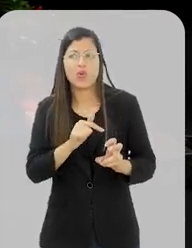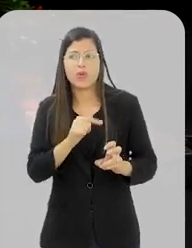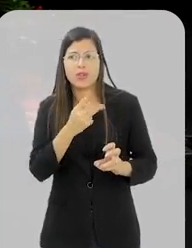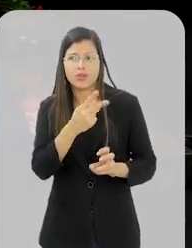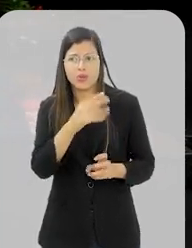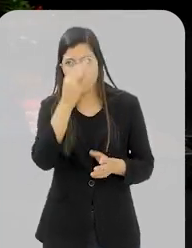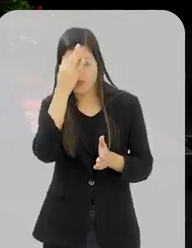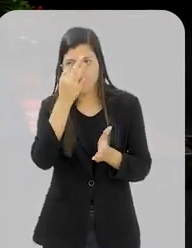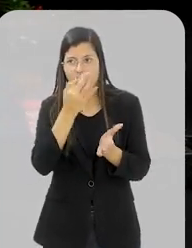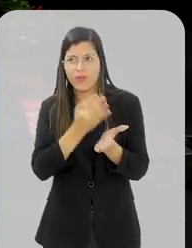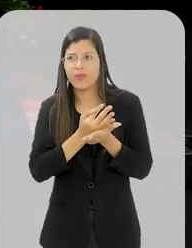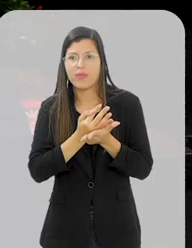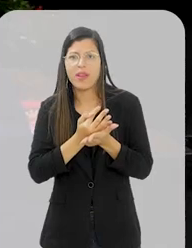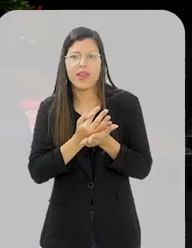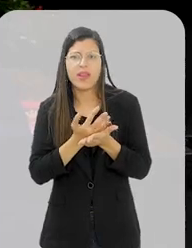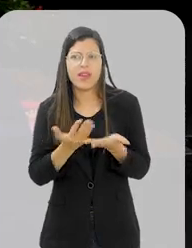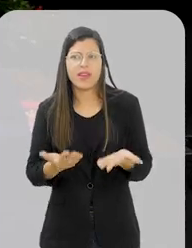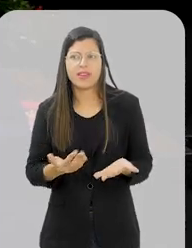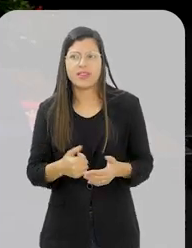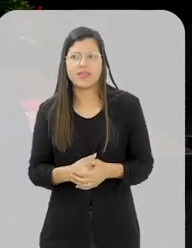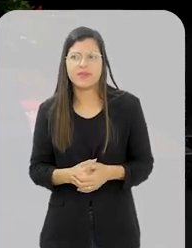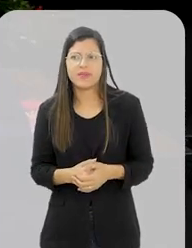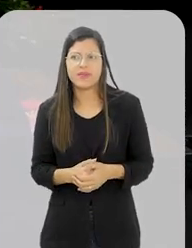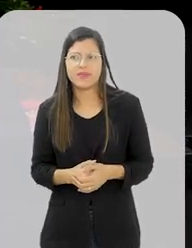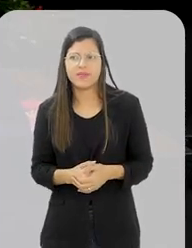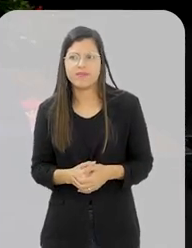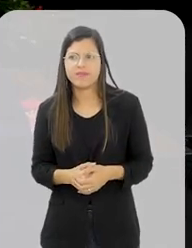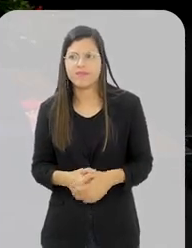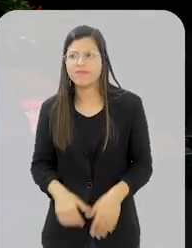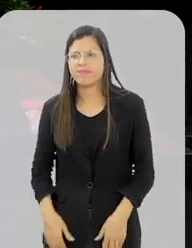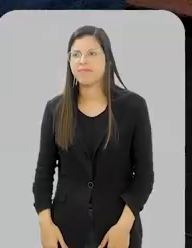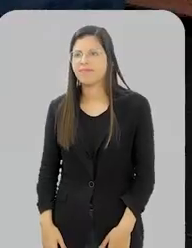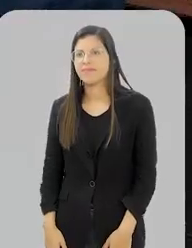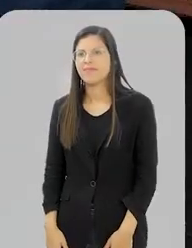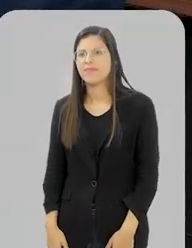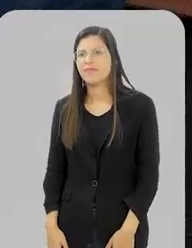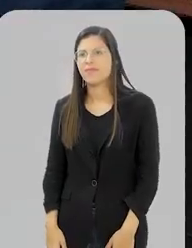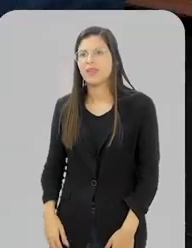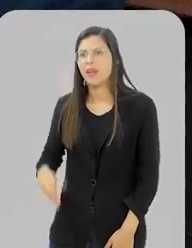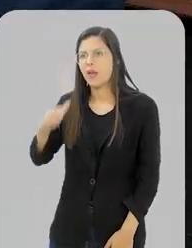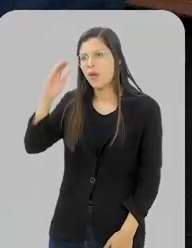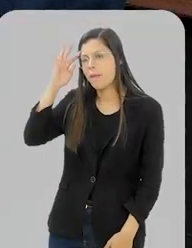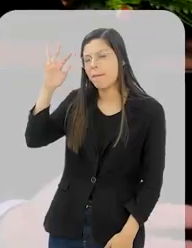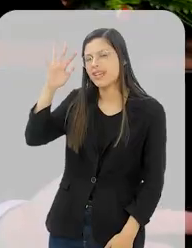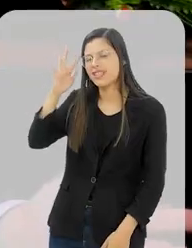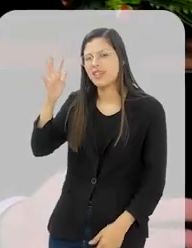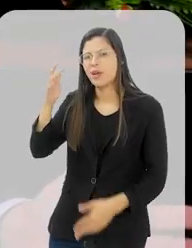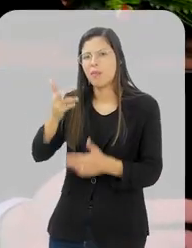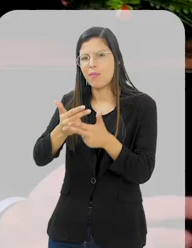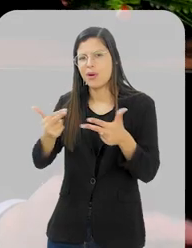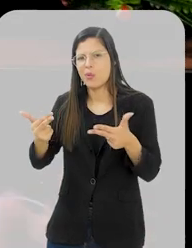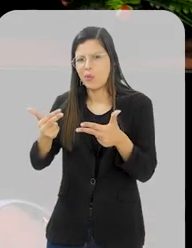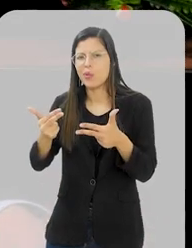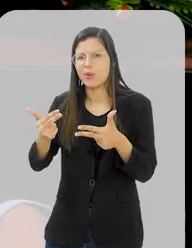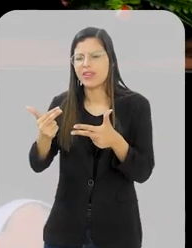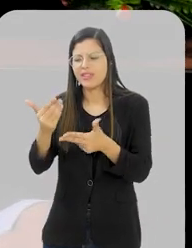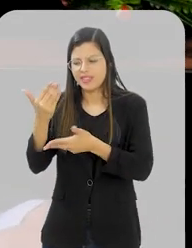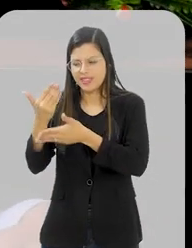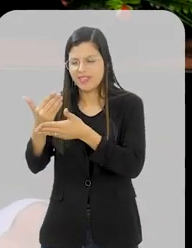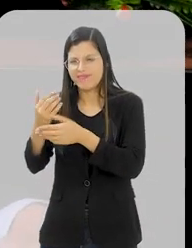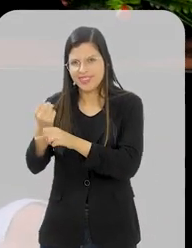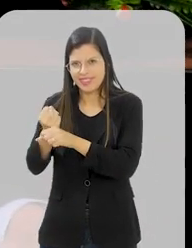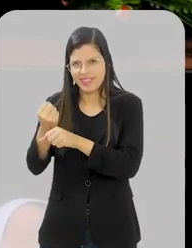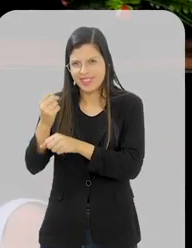eu de sua ferra não tem nada relação a sua vida eu imaginei algo nesses dias